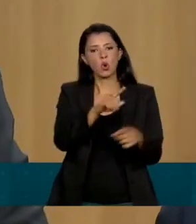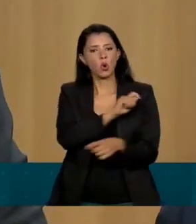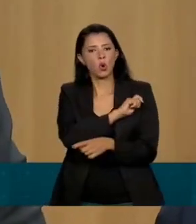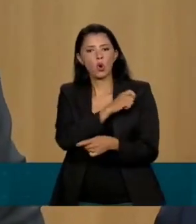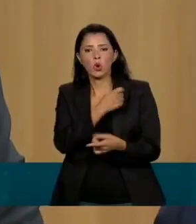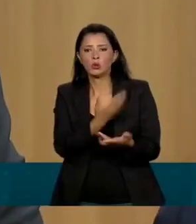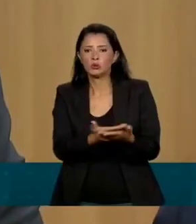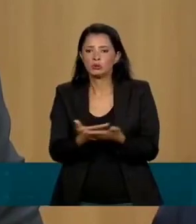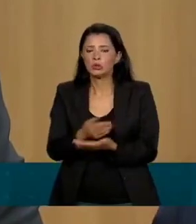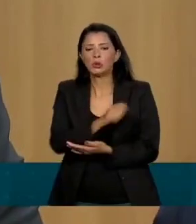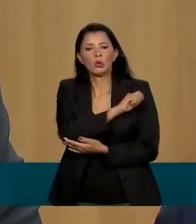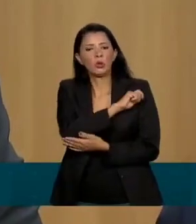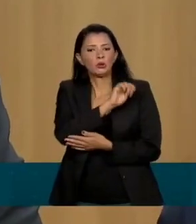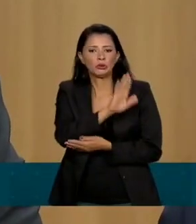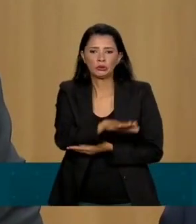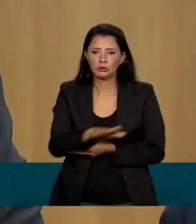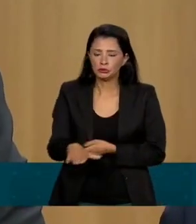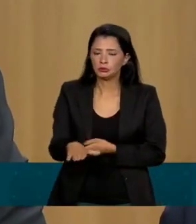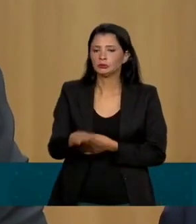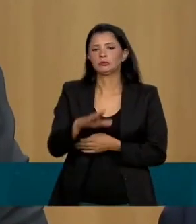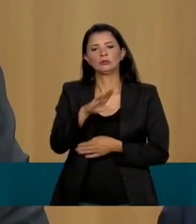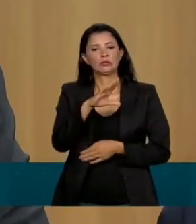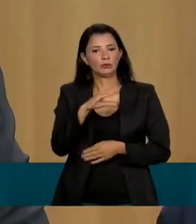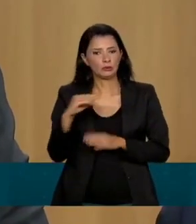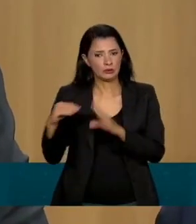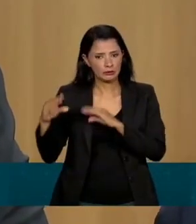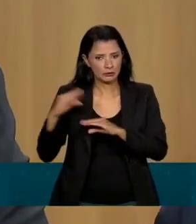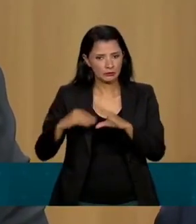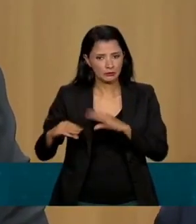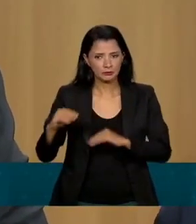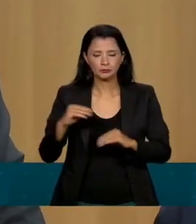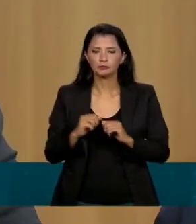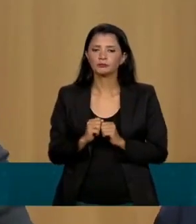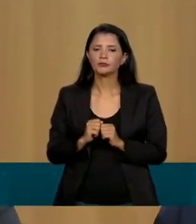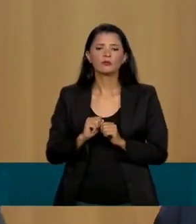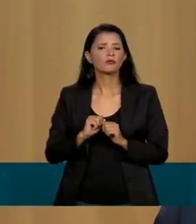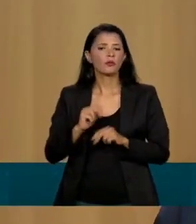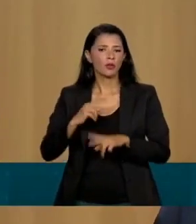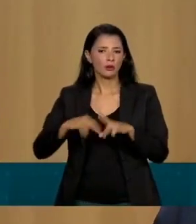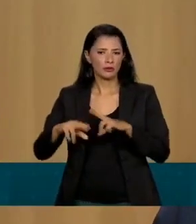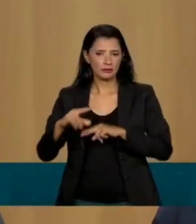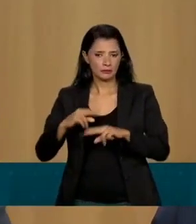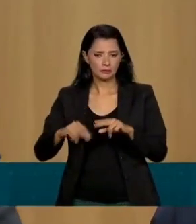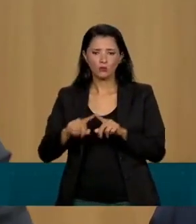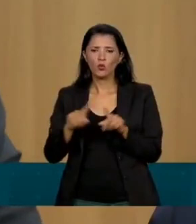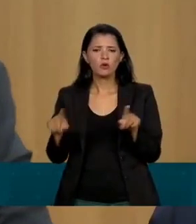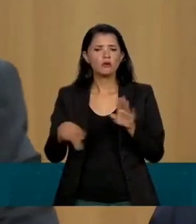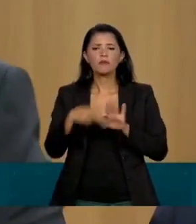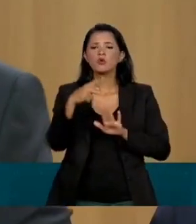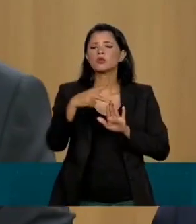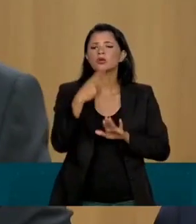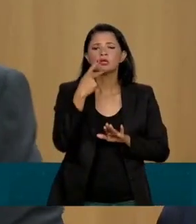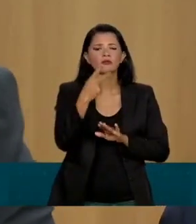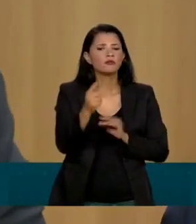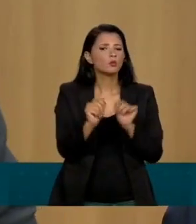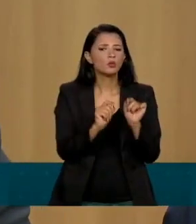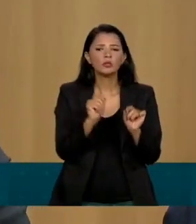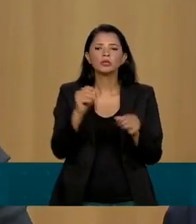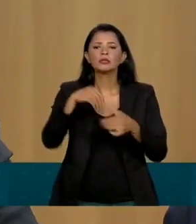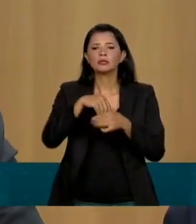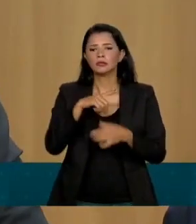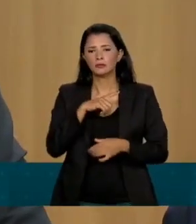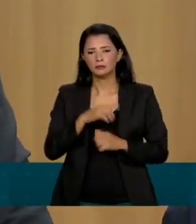contra crianças, contra adolescentes. O que essa portaria prevê? Em primeiro lugar,